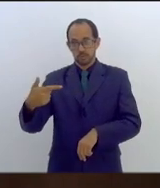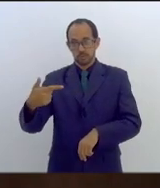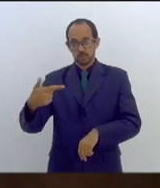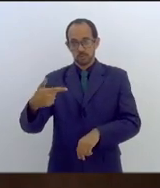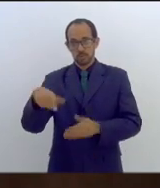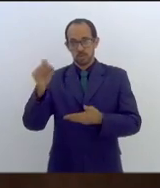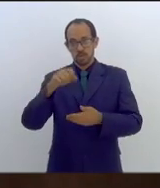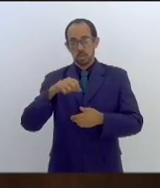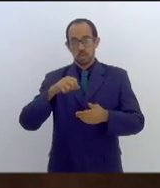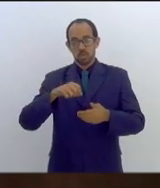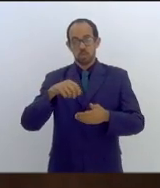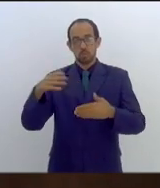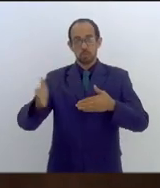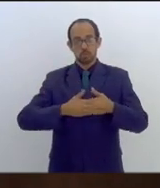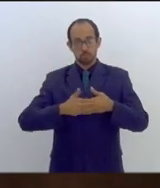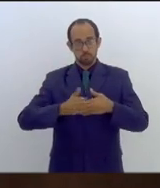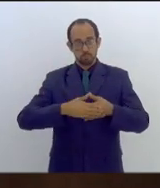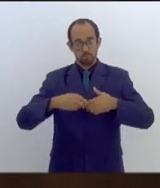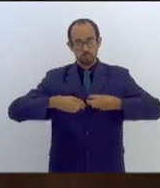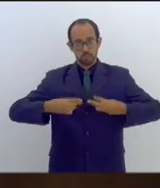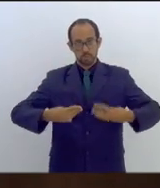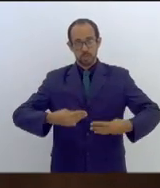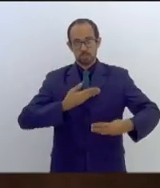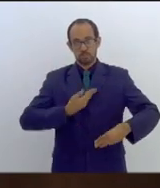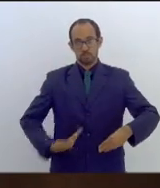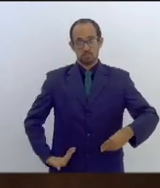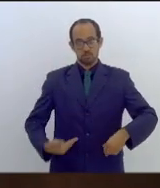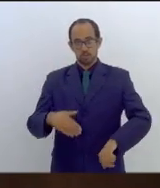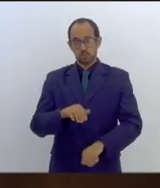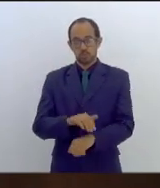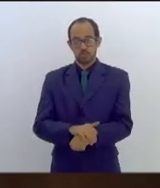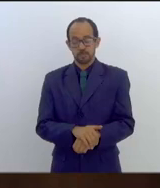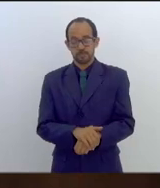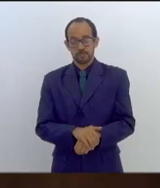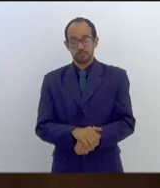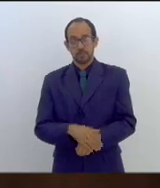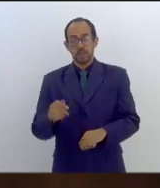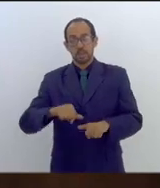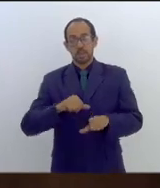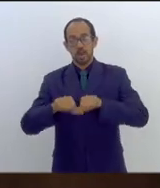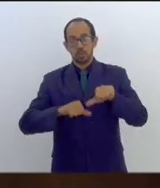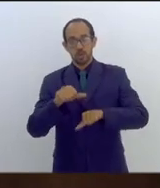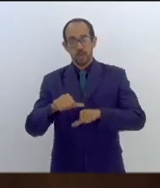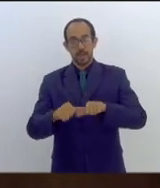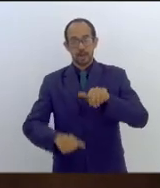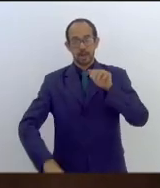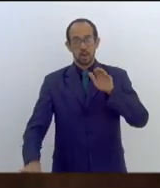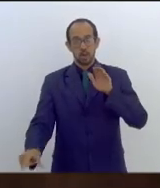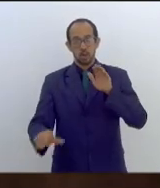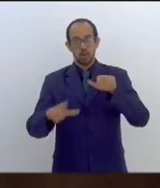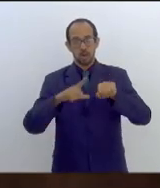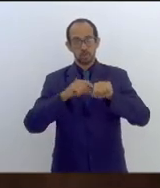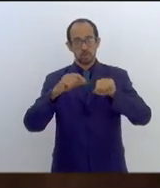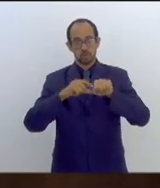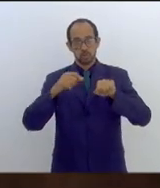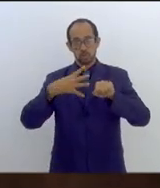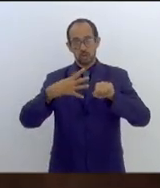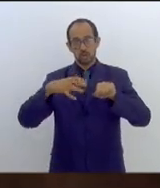do Ministério Público, que visa alterar o artigo 49...